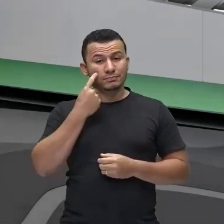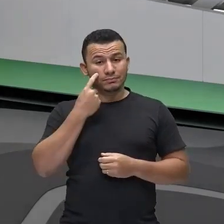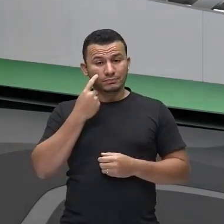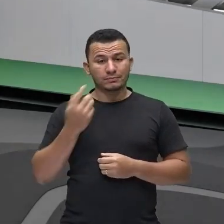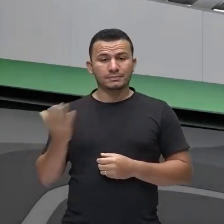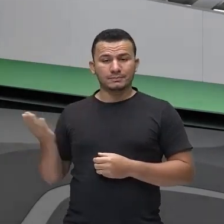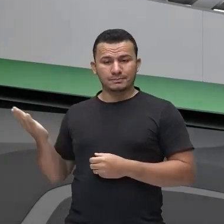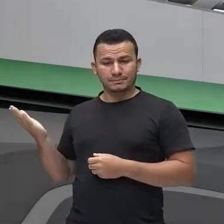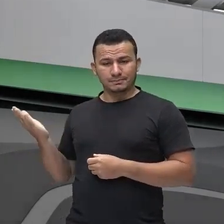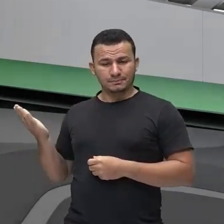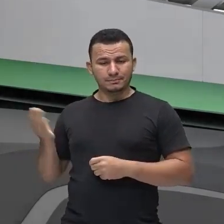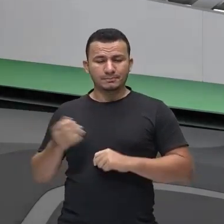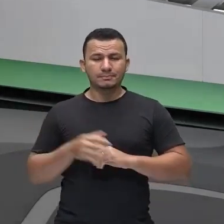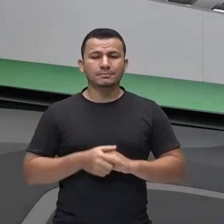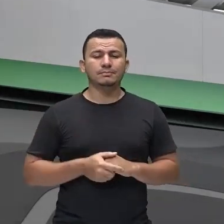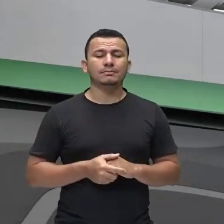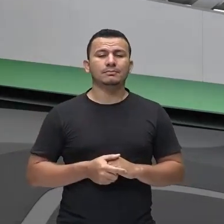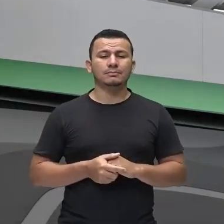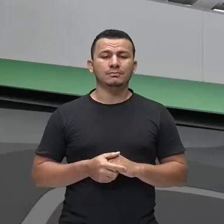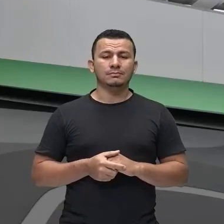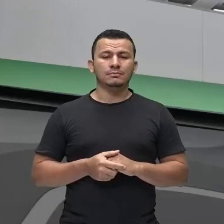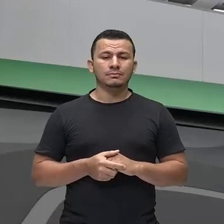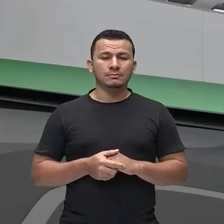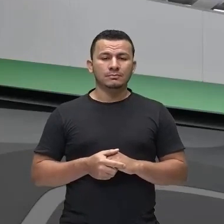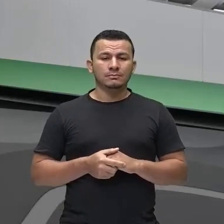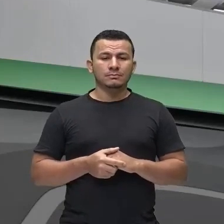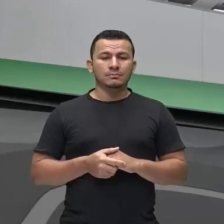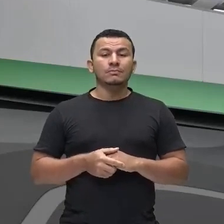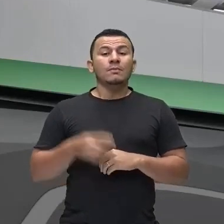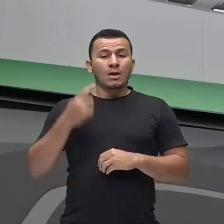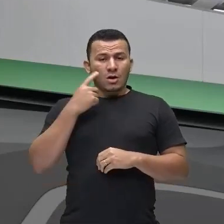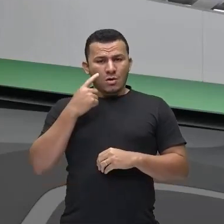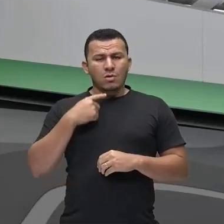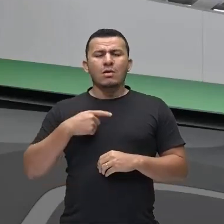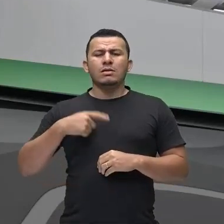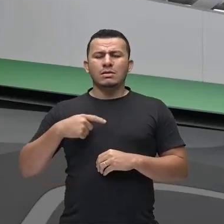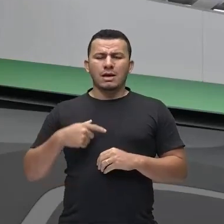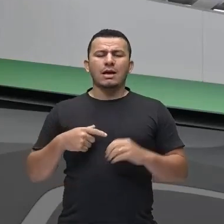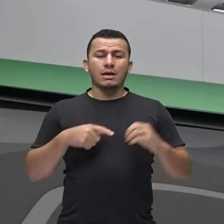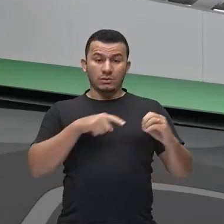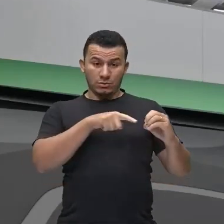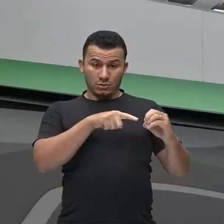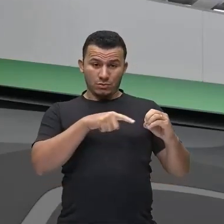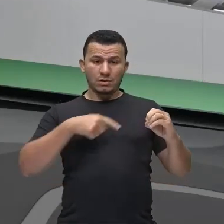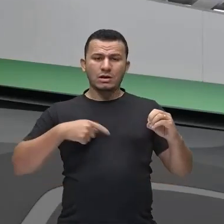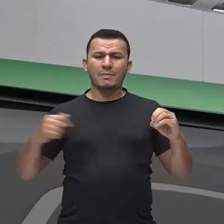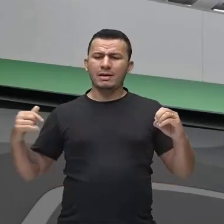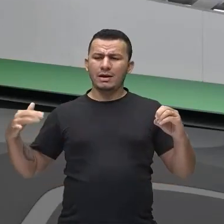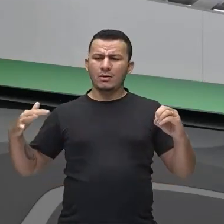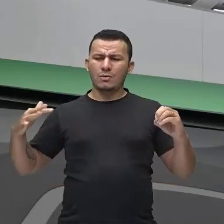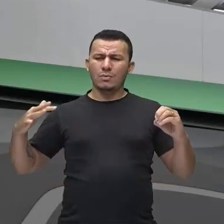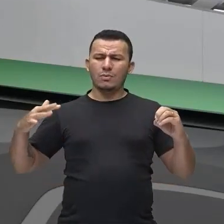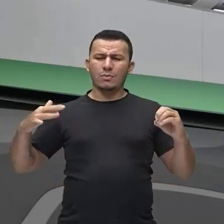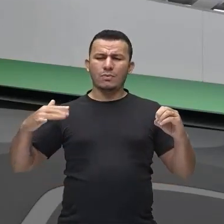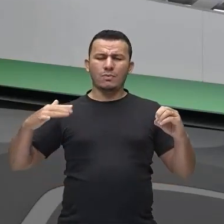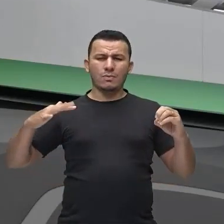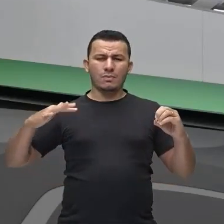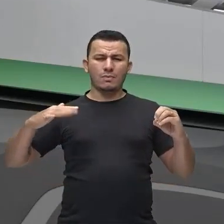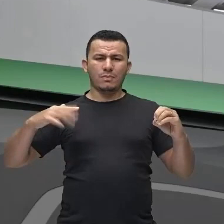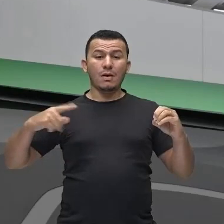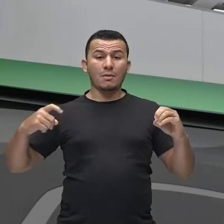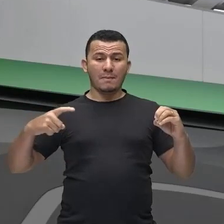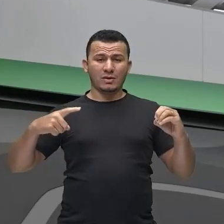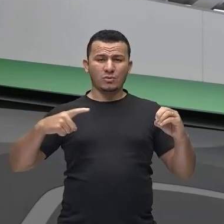Vejam aqui comigo, acompanhem. Então, a gente tem aí, ó, milhões de espermatozoides, essas células